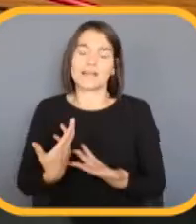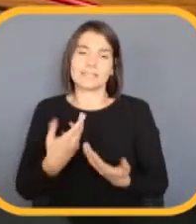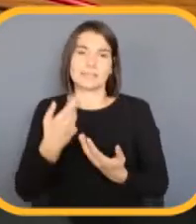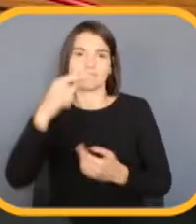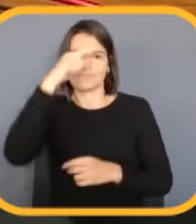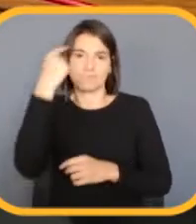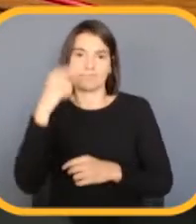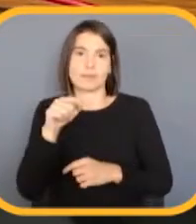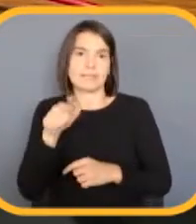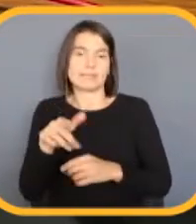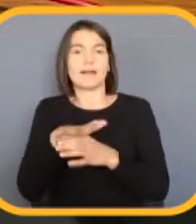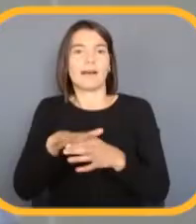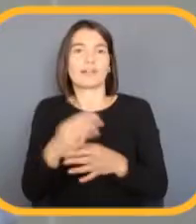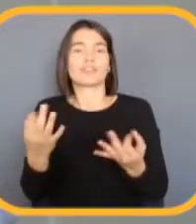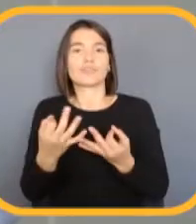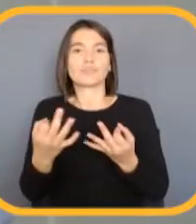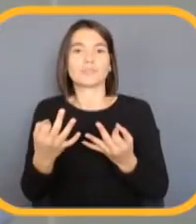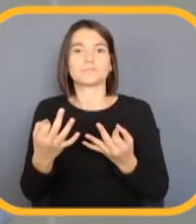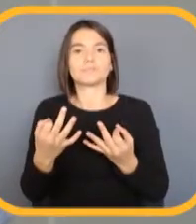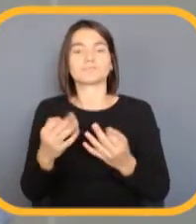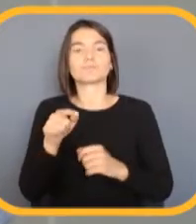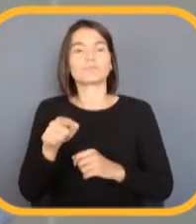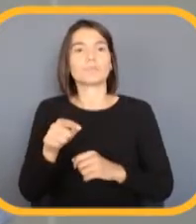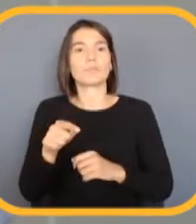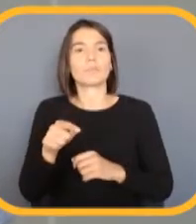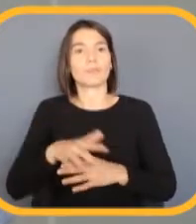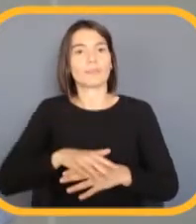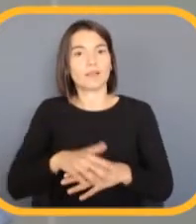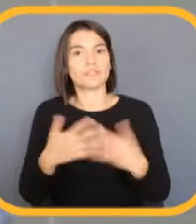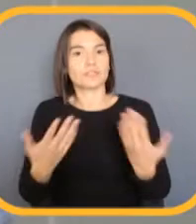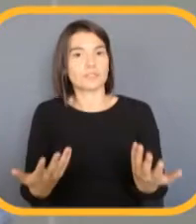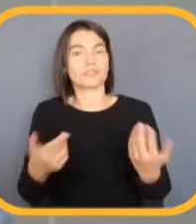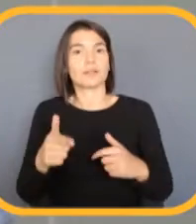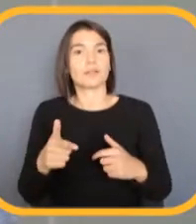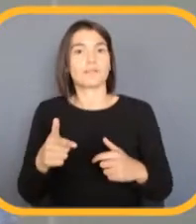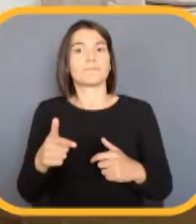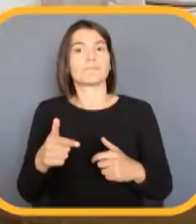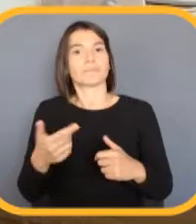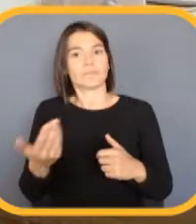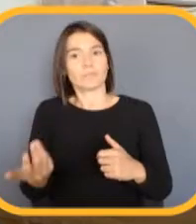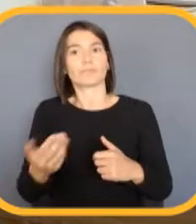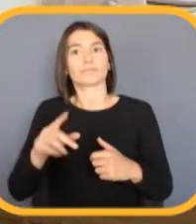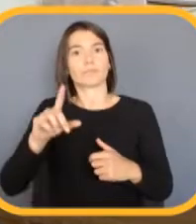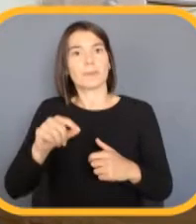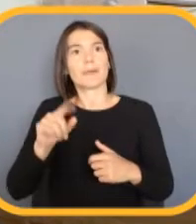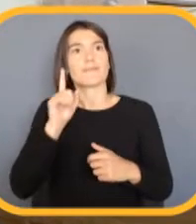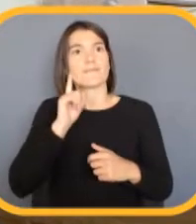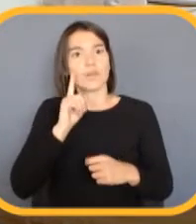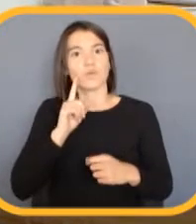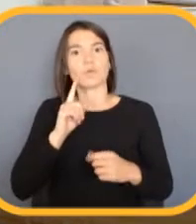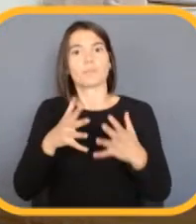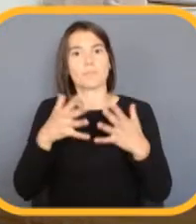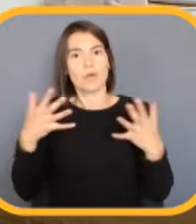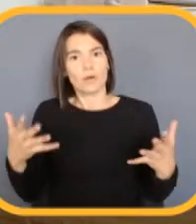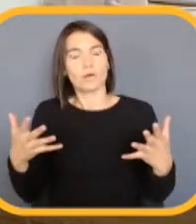ainda vai ser uma chave e são setores onde cada vez haverá um valor